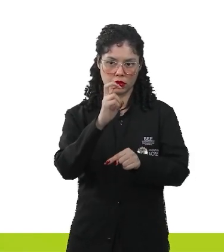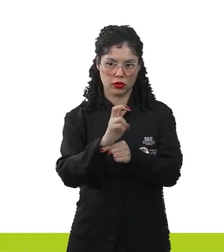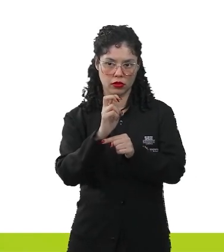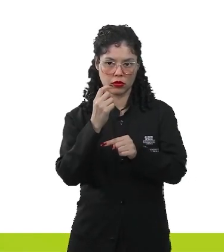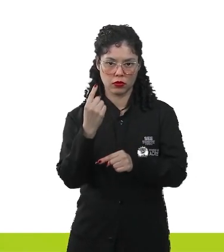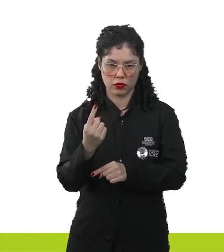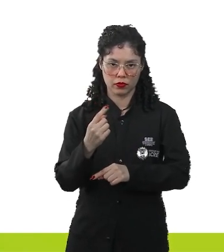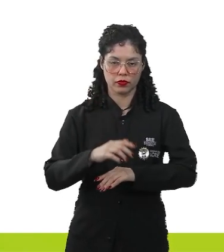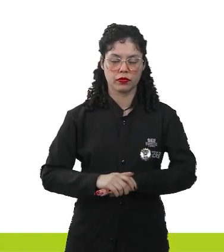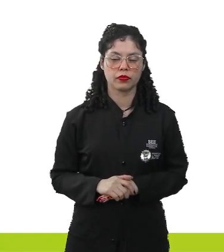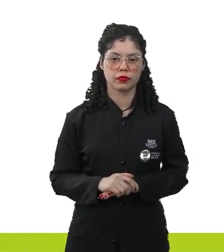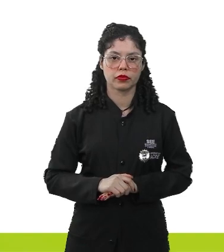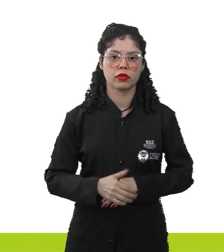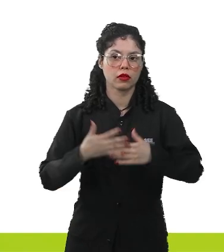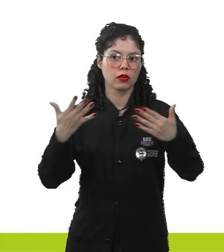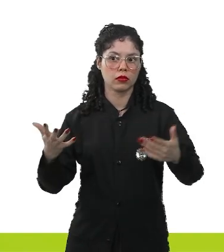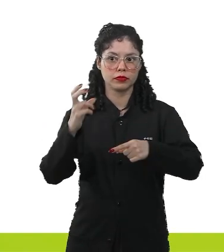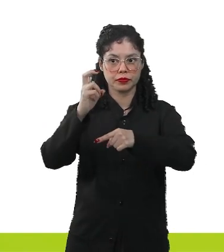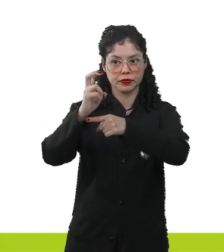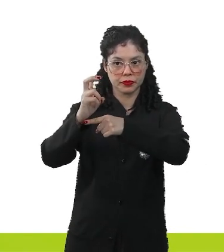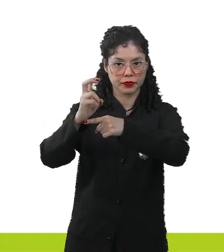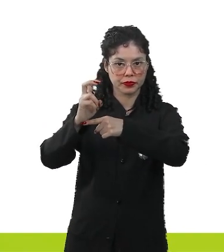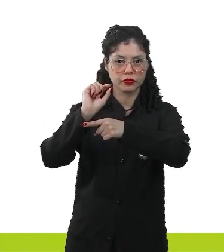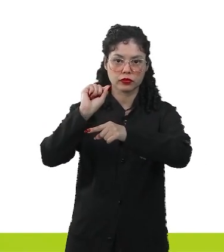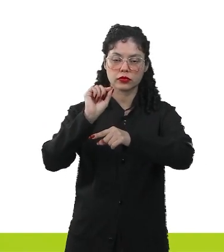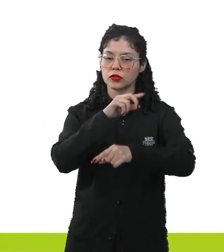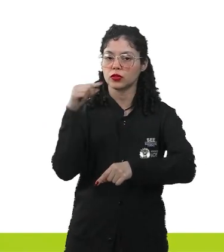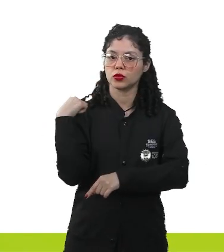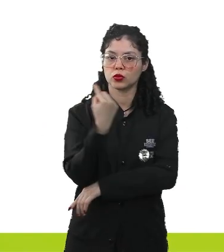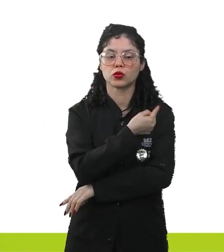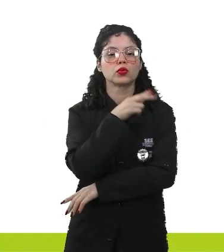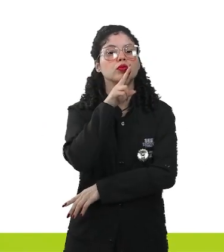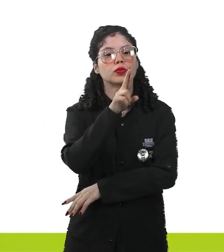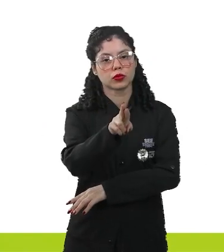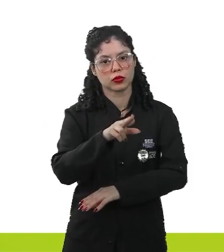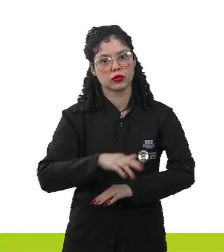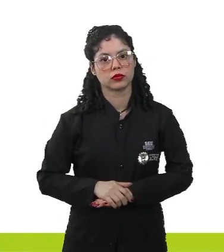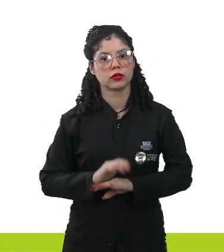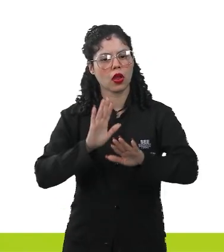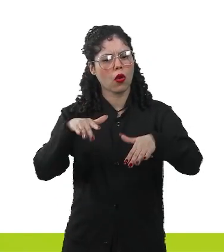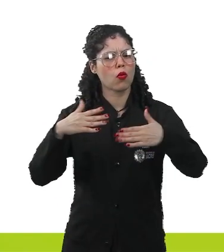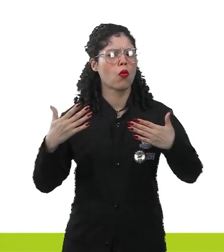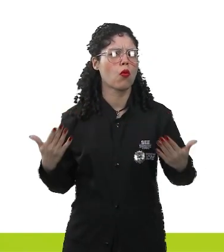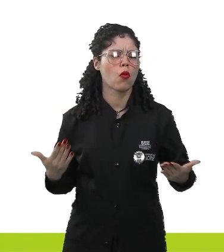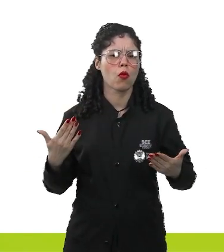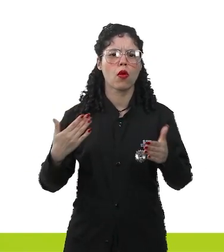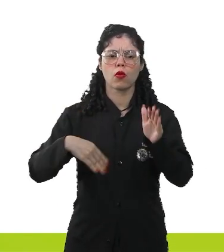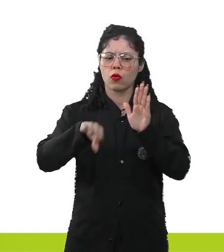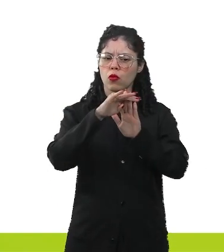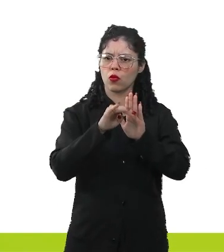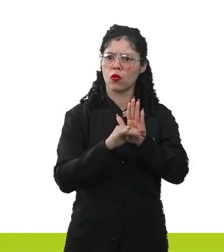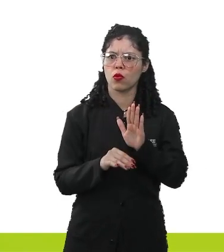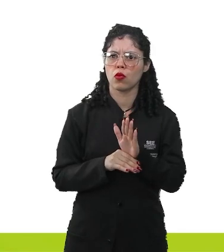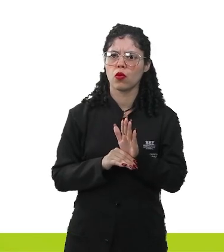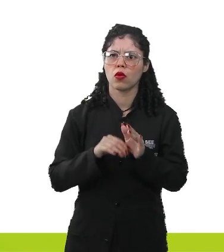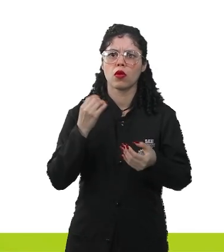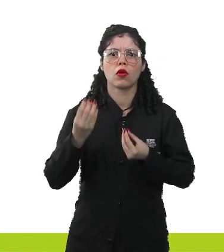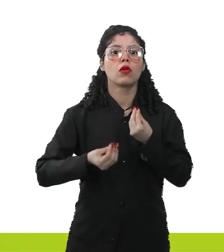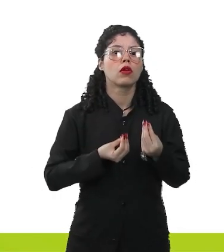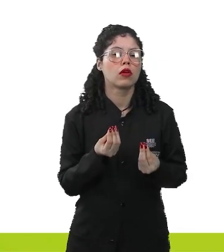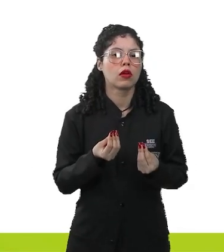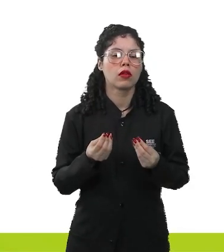a 5. E esse 5 aqui é o nosso resultado. Qual seria a classificação no desempenho